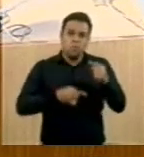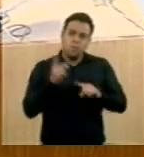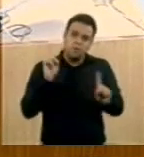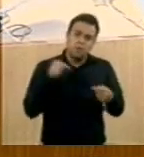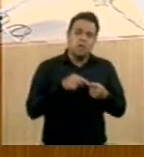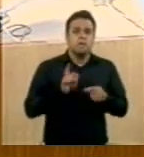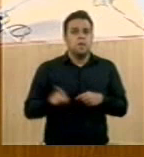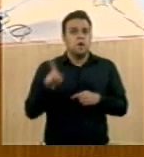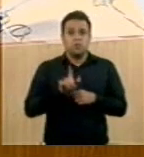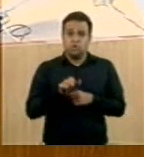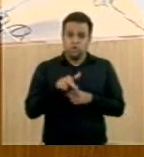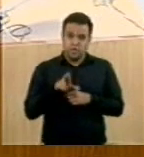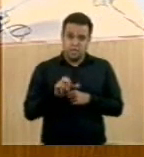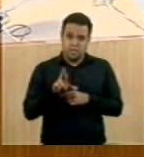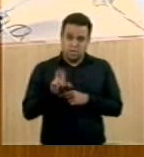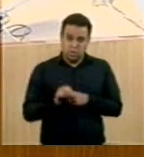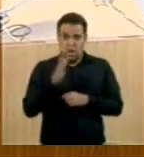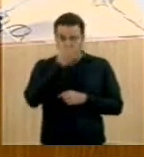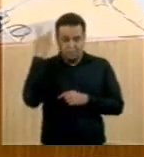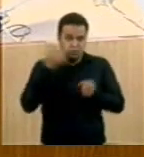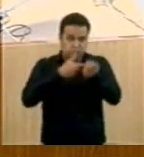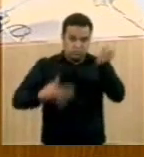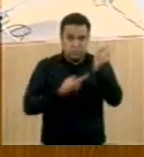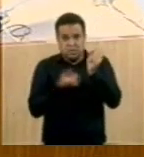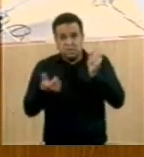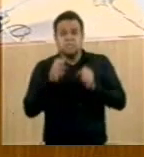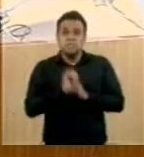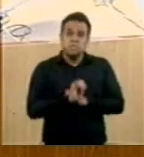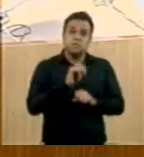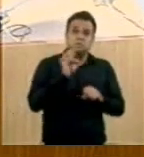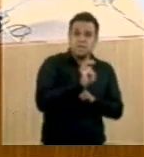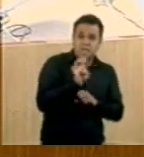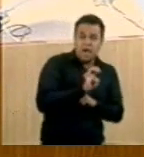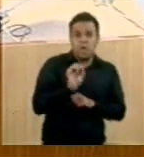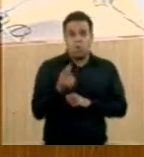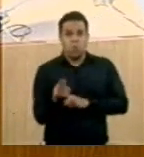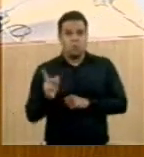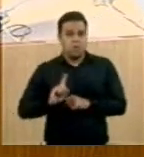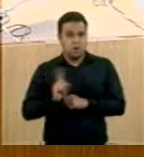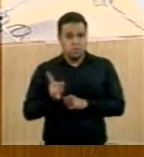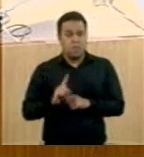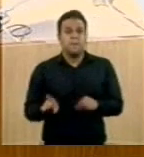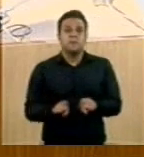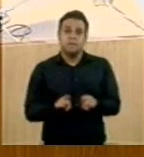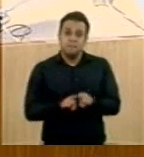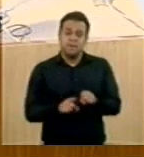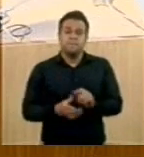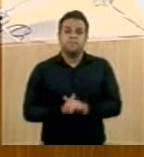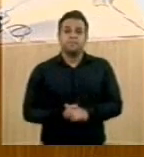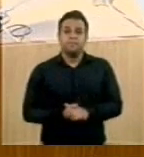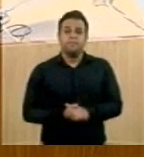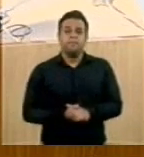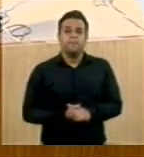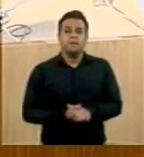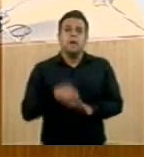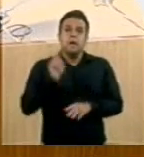conta o gênero com a qual a pessoa doadora se relacionou, sua orientação sexual, e sim,